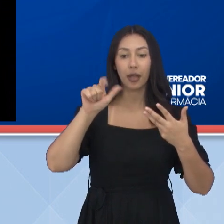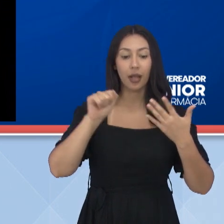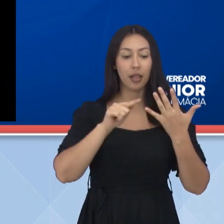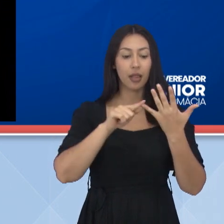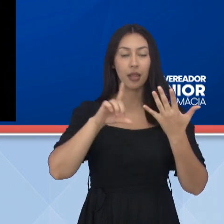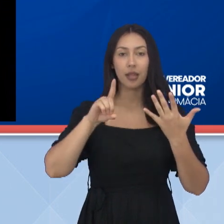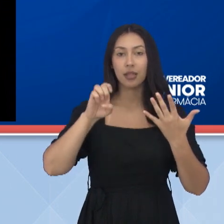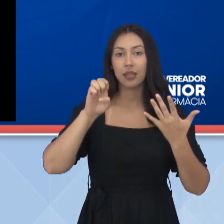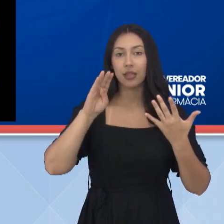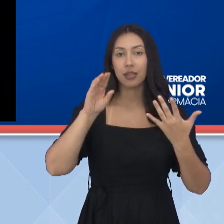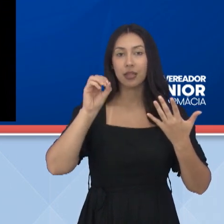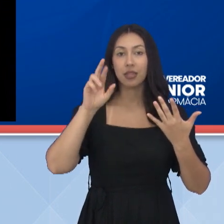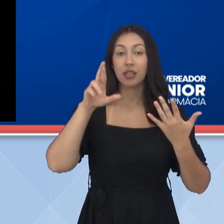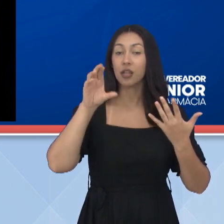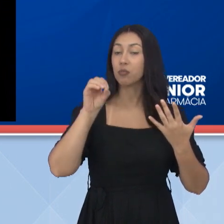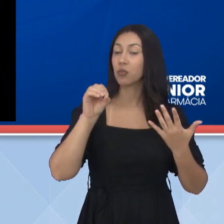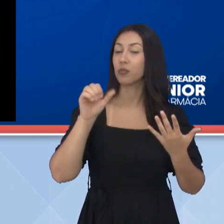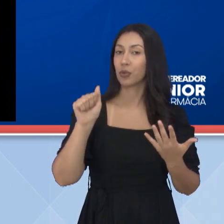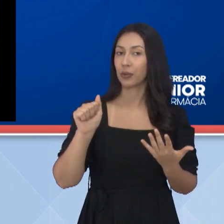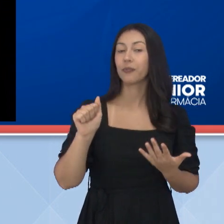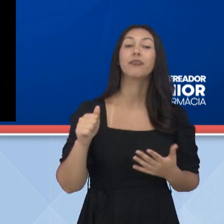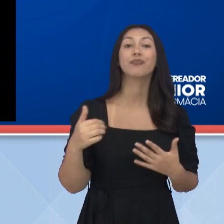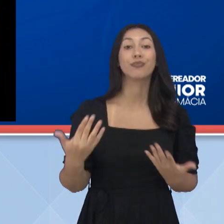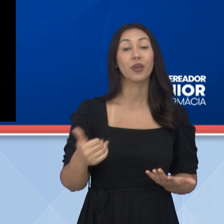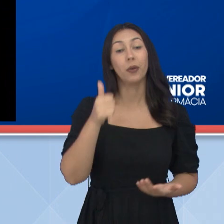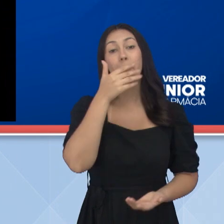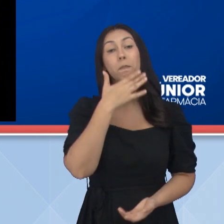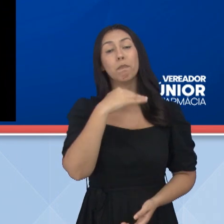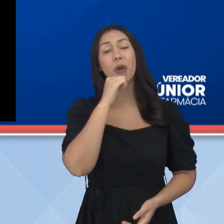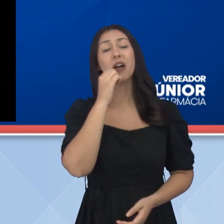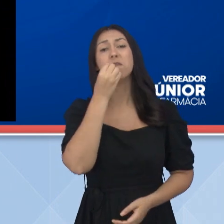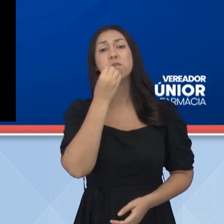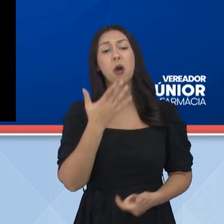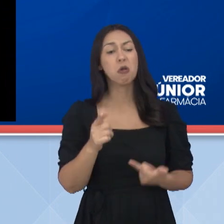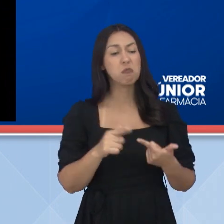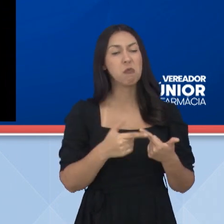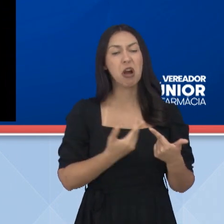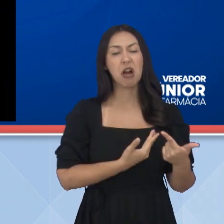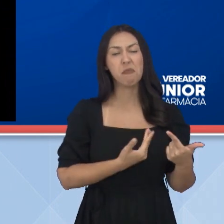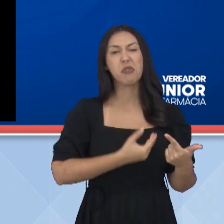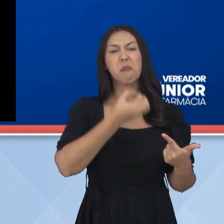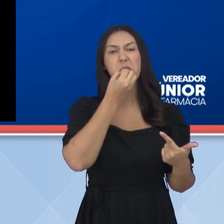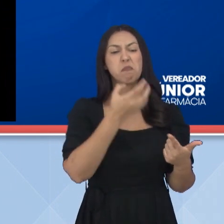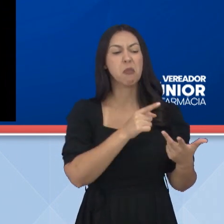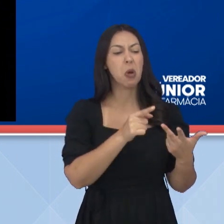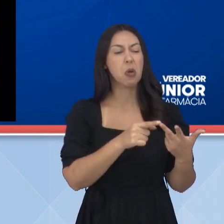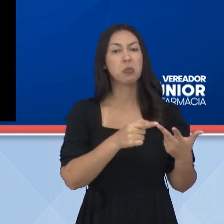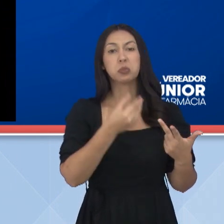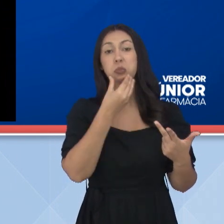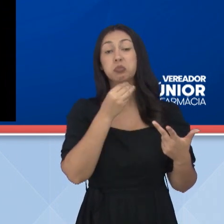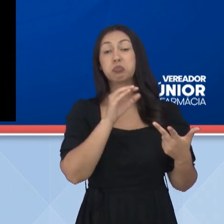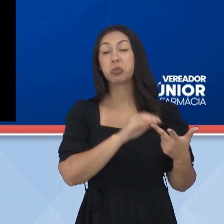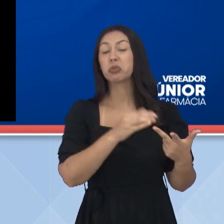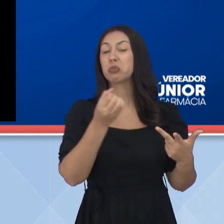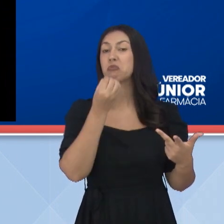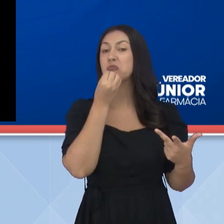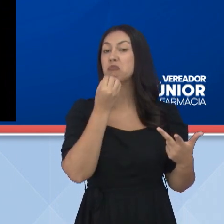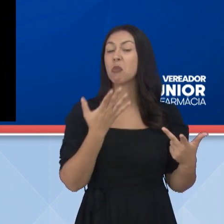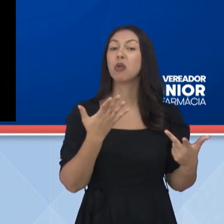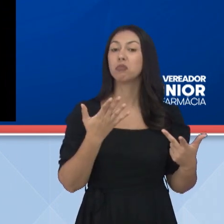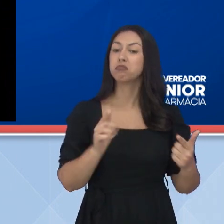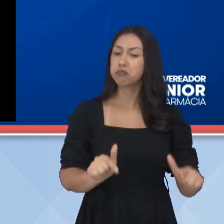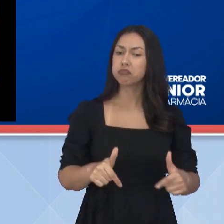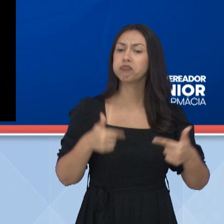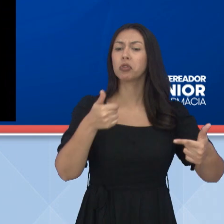pai, bom amigo, bom esposo, amigo de todos, querido por todos, guerreiro por um